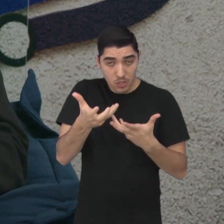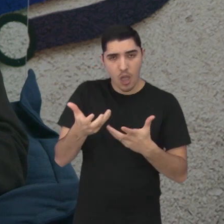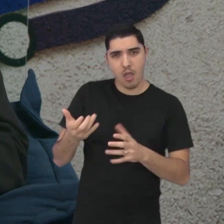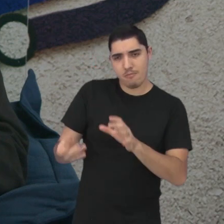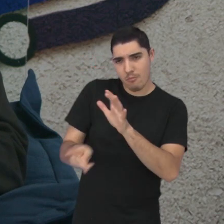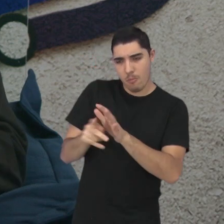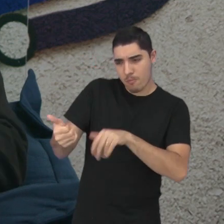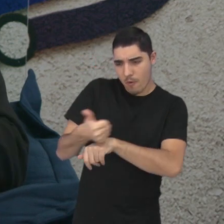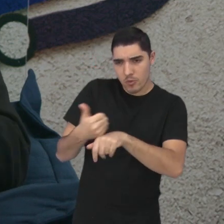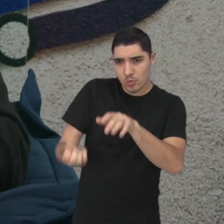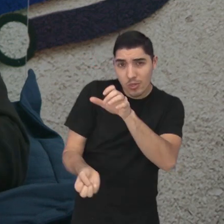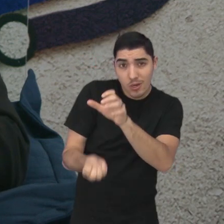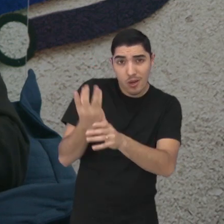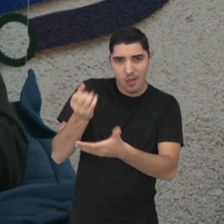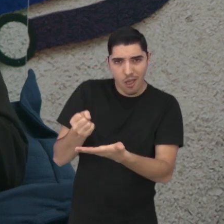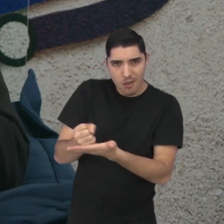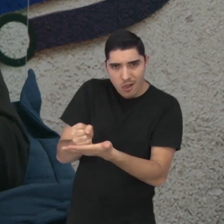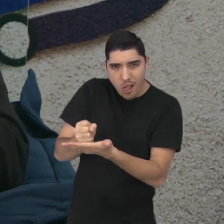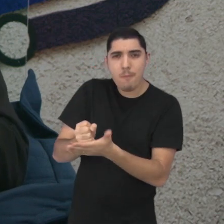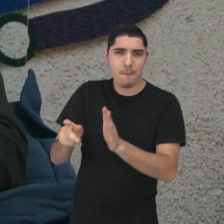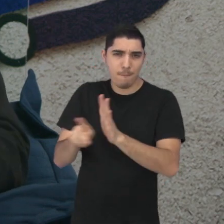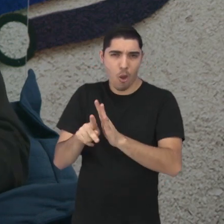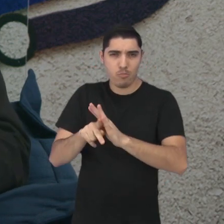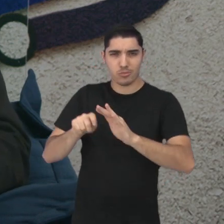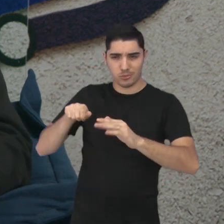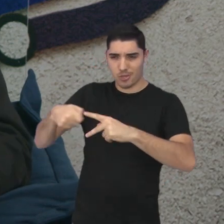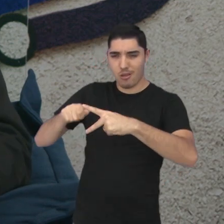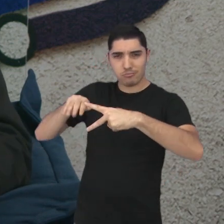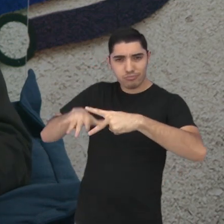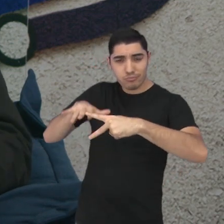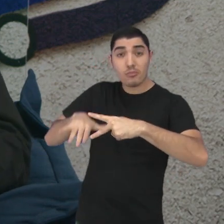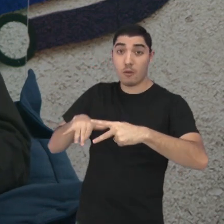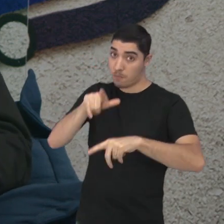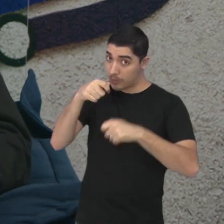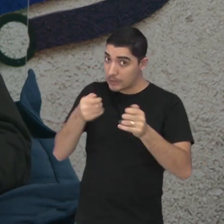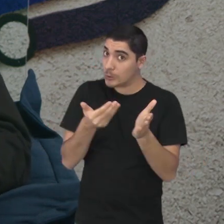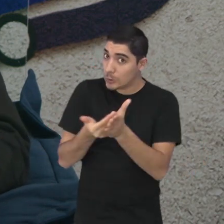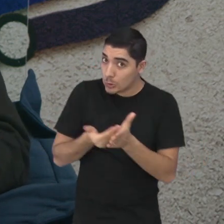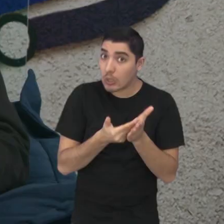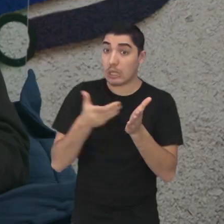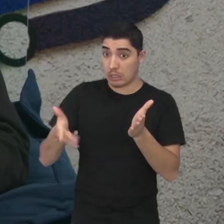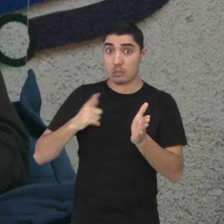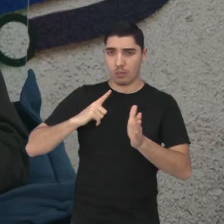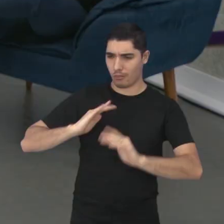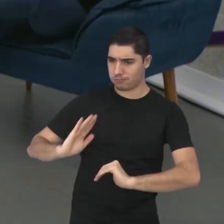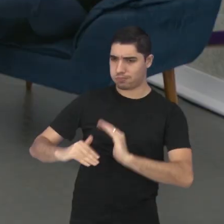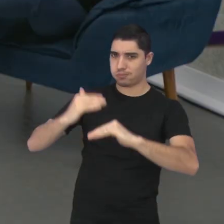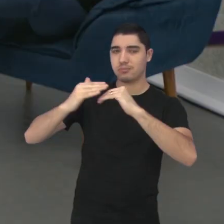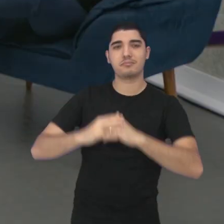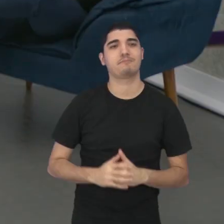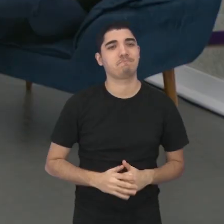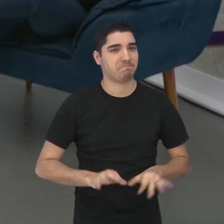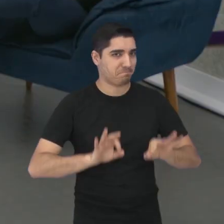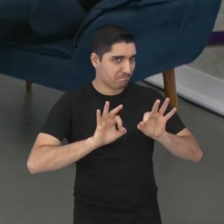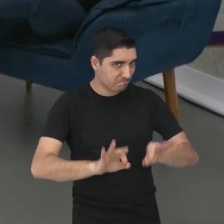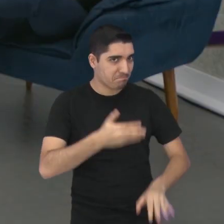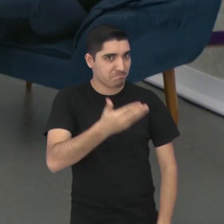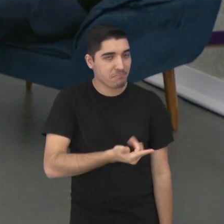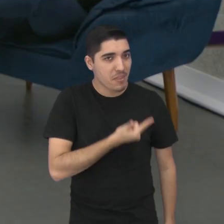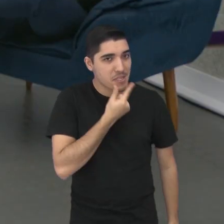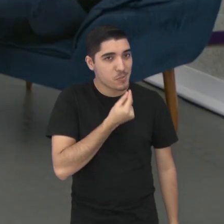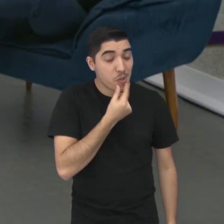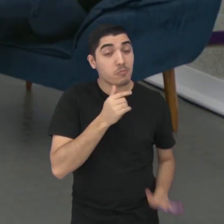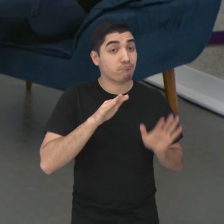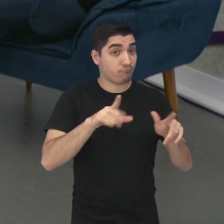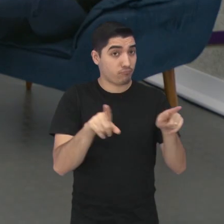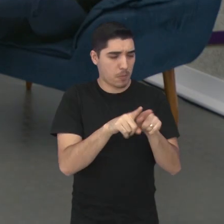desenvolvedor de games, você precisa estudar muito, porque é um ramo que está em constante atualização. Com certeza, Samuel.